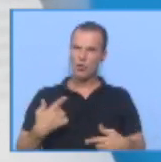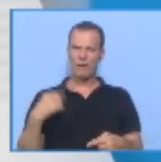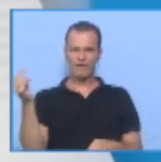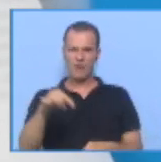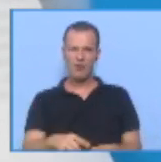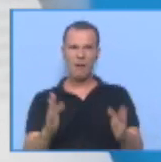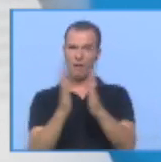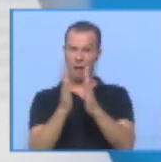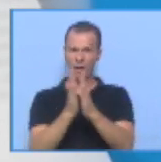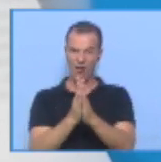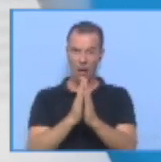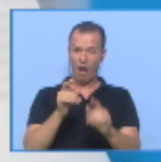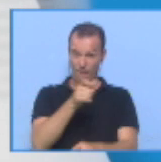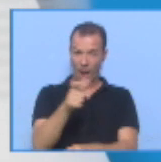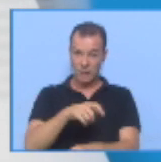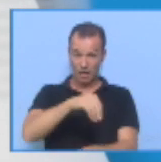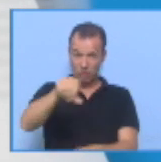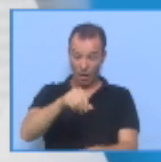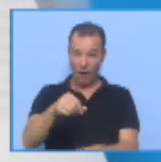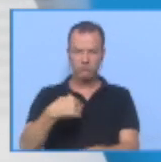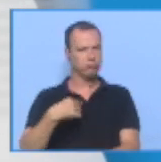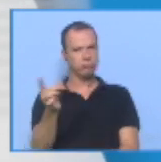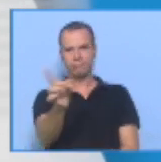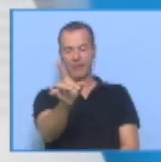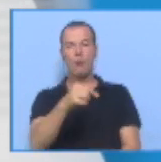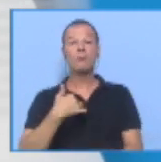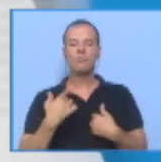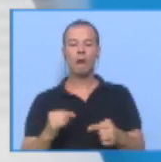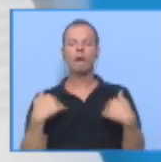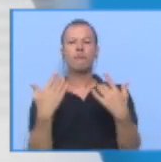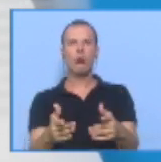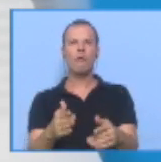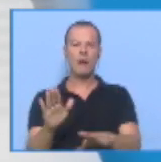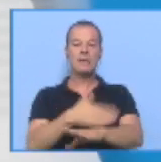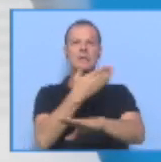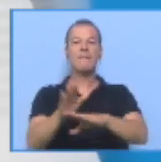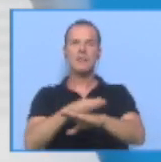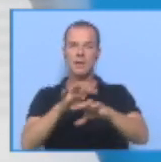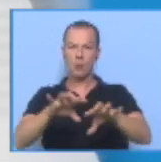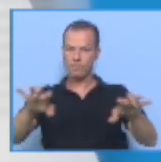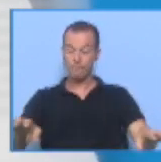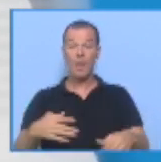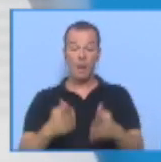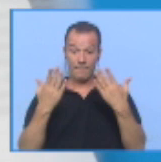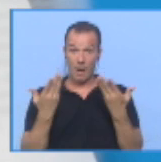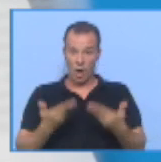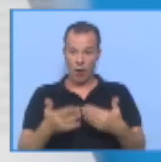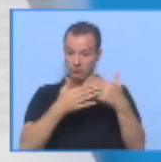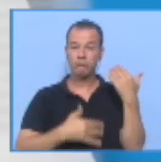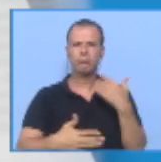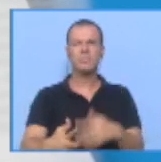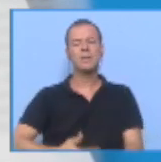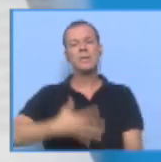estabelecer a paz na terra? Não. Eu vos digo que vim trazer a divisão. A partir de agora estarão